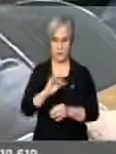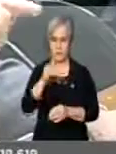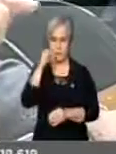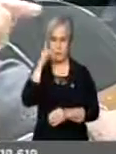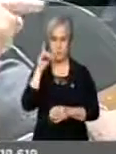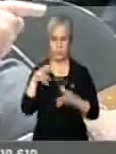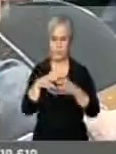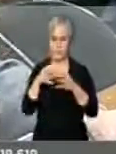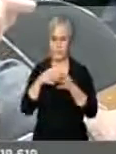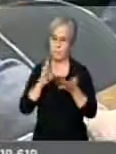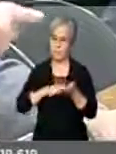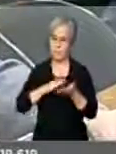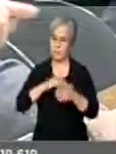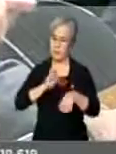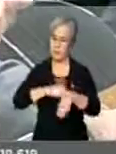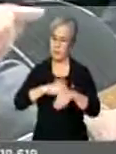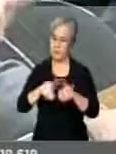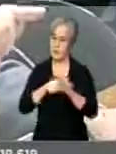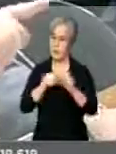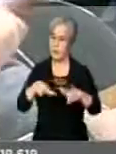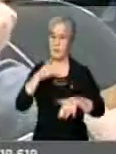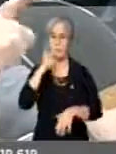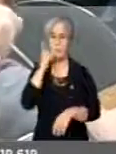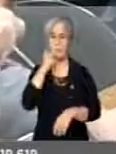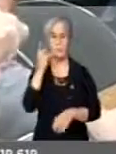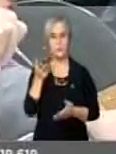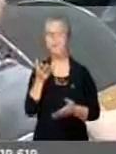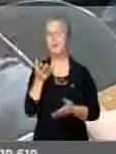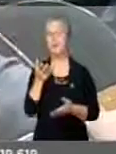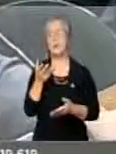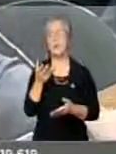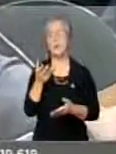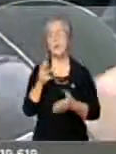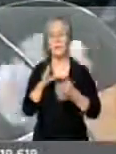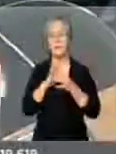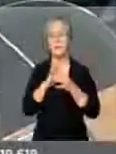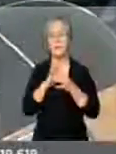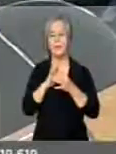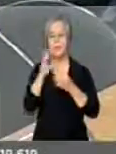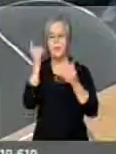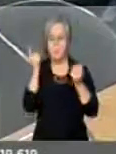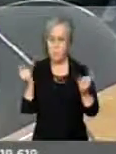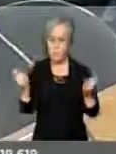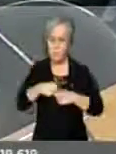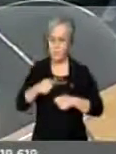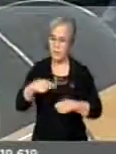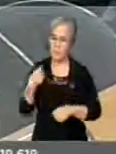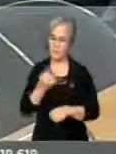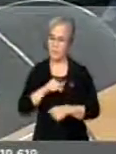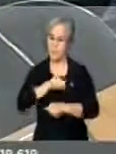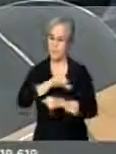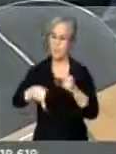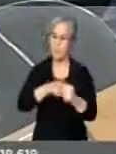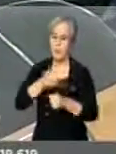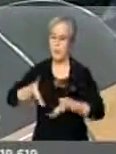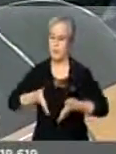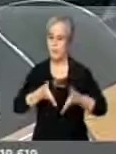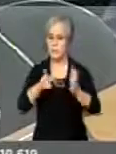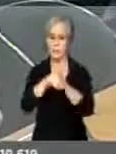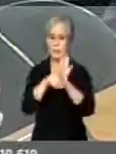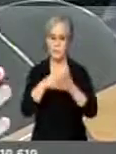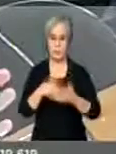do plenário que propiciou a oportunidade de a gente mudar o rumo das coisas. E mais, essa comissão, senhor presidente, nós estamos discutindo isso de